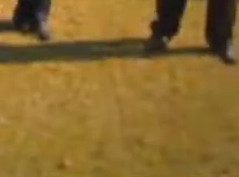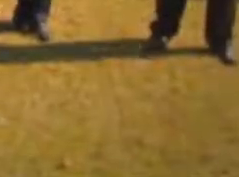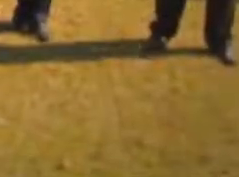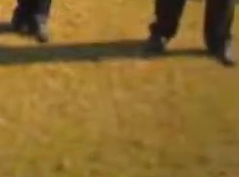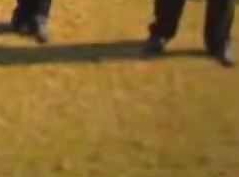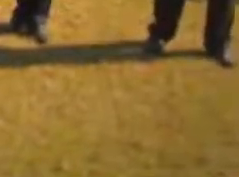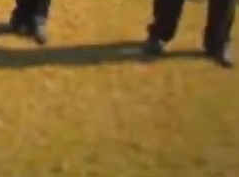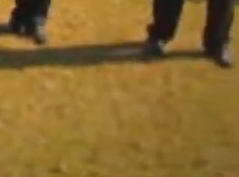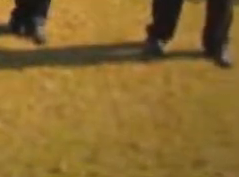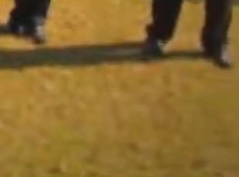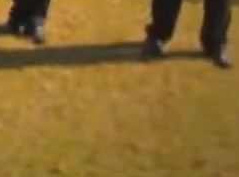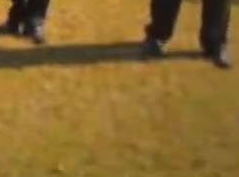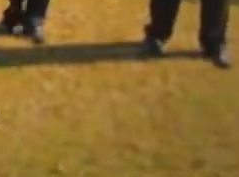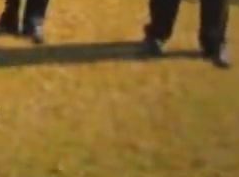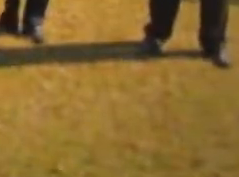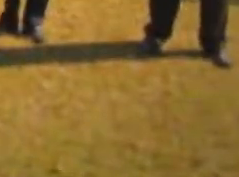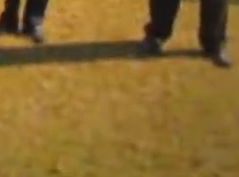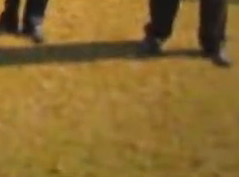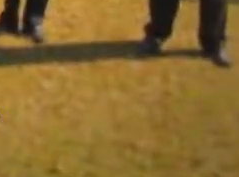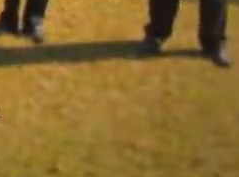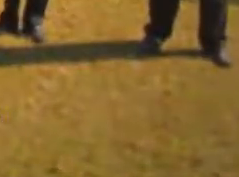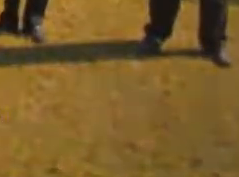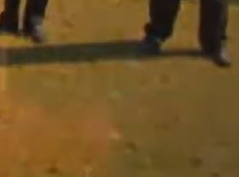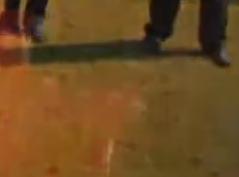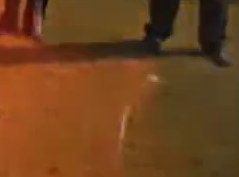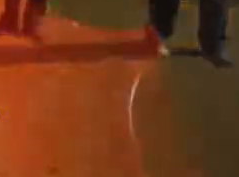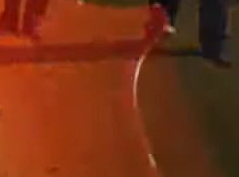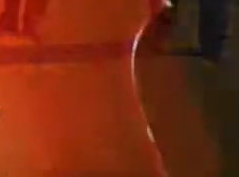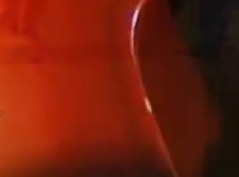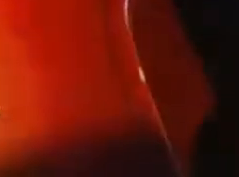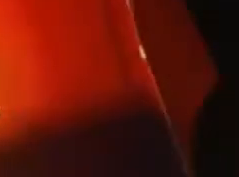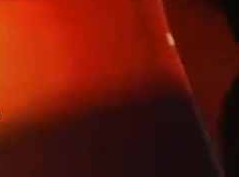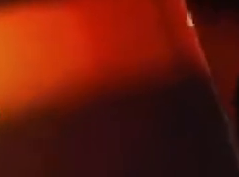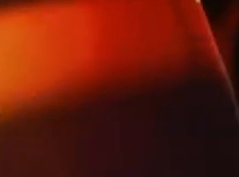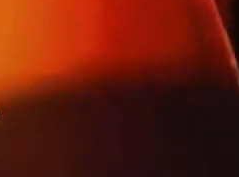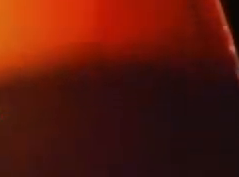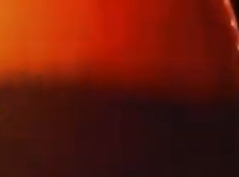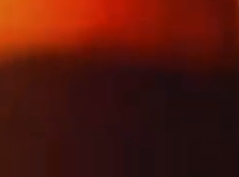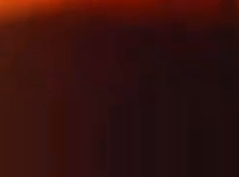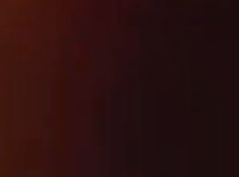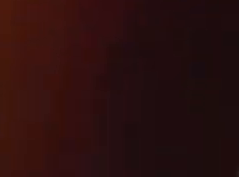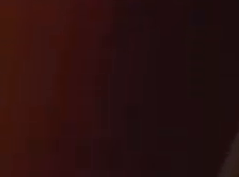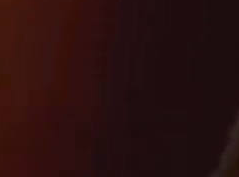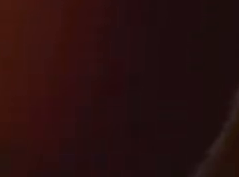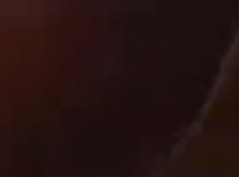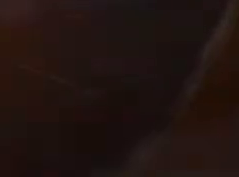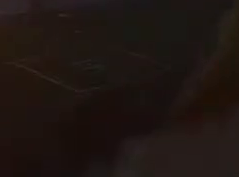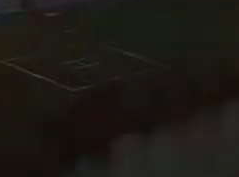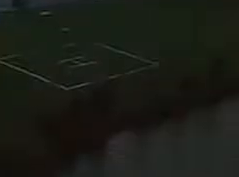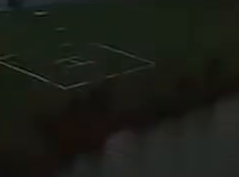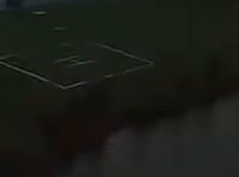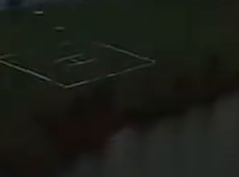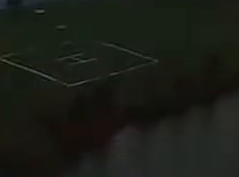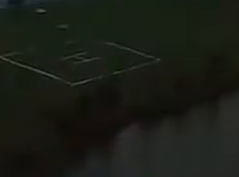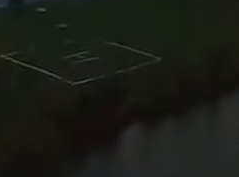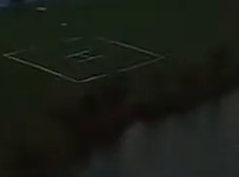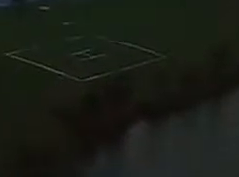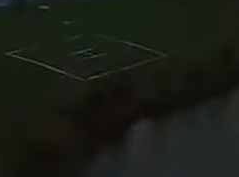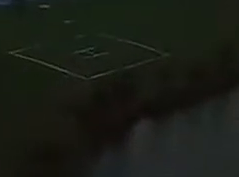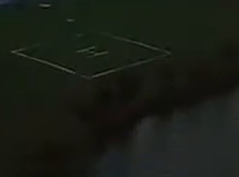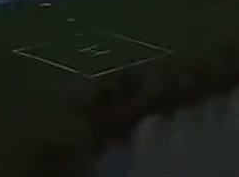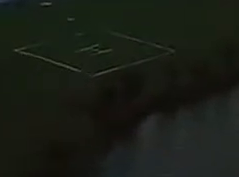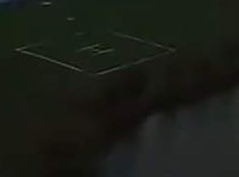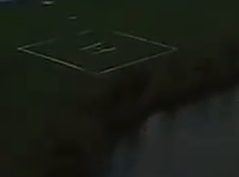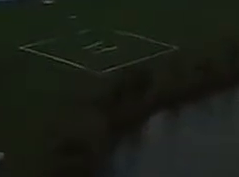foge a luta. Detém-me quem te adora a própria morte, terra adorada, entre